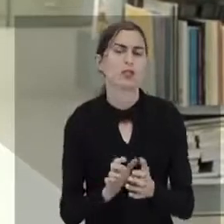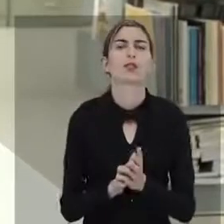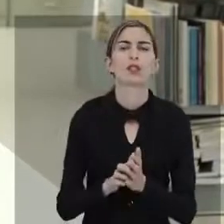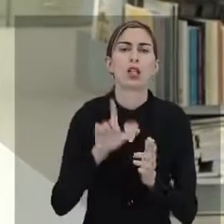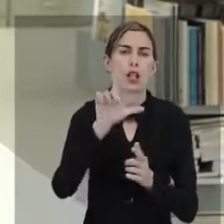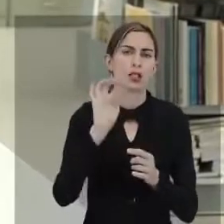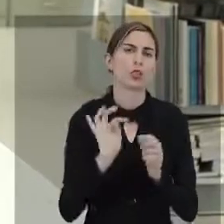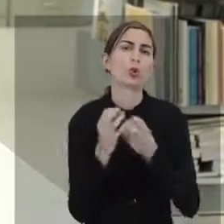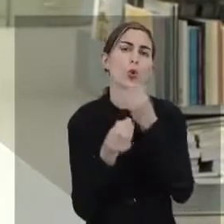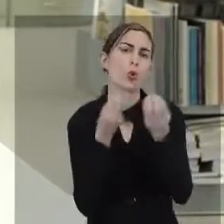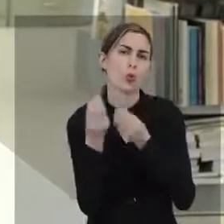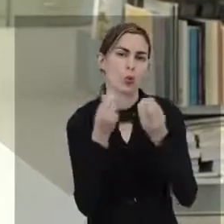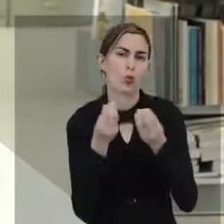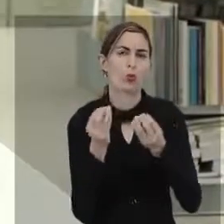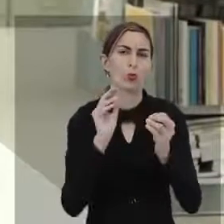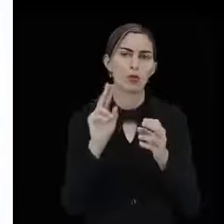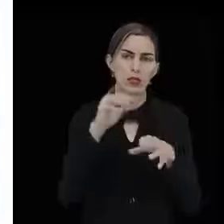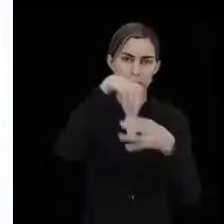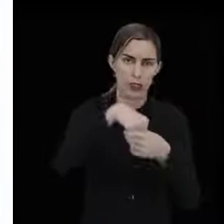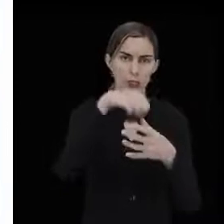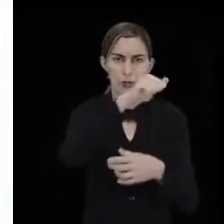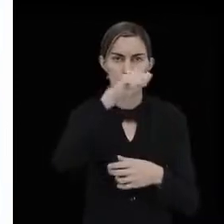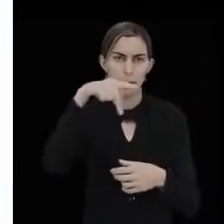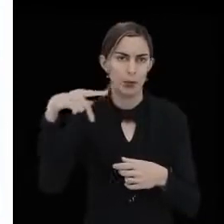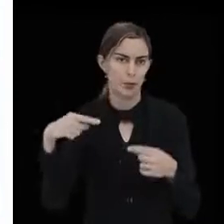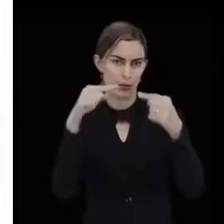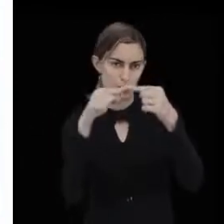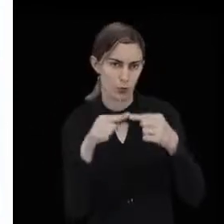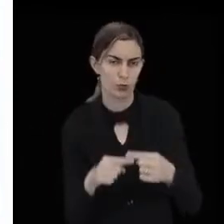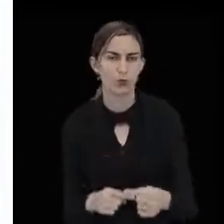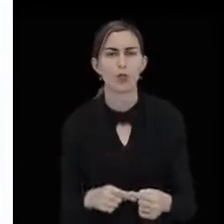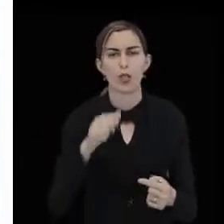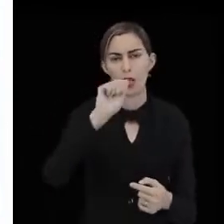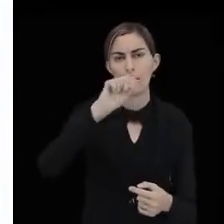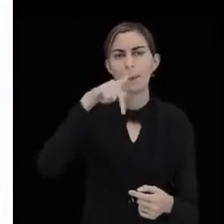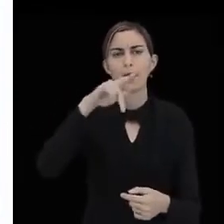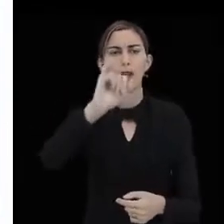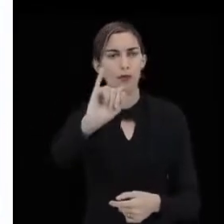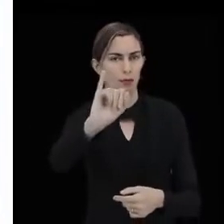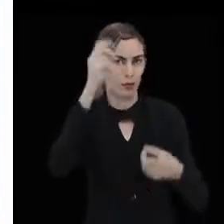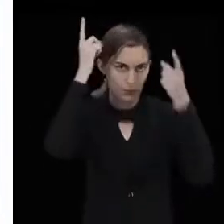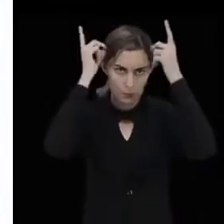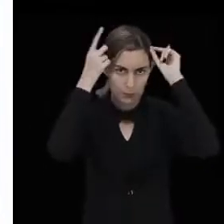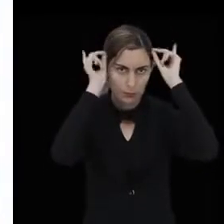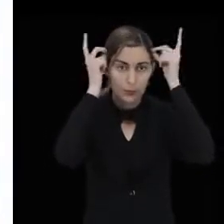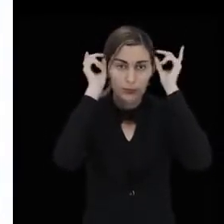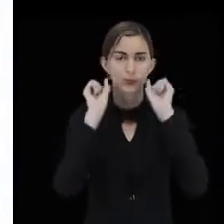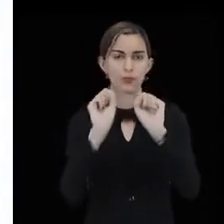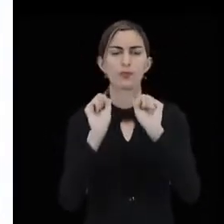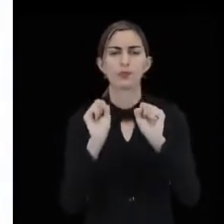pode usar dentro da sua aplicação, certo? Usando a API do Android, certo? Você pode